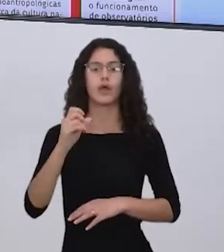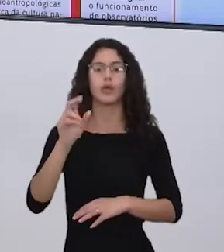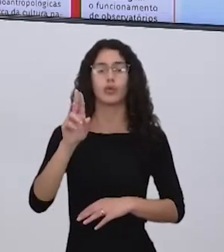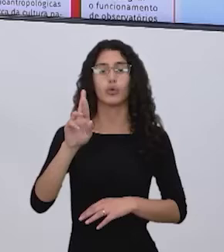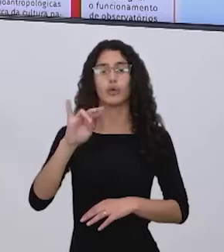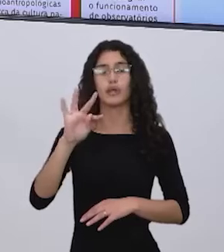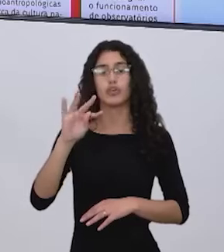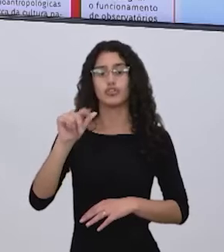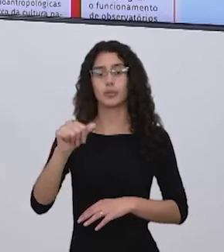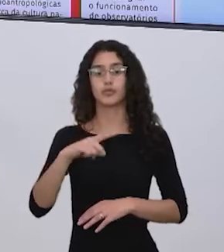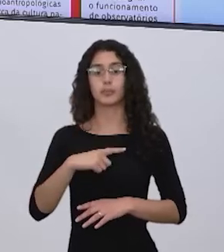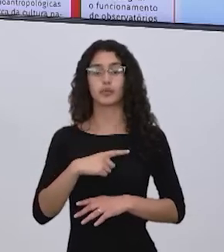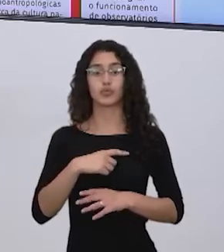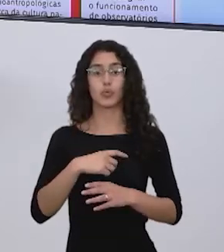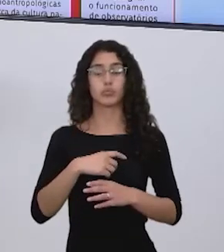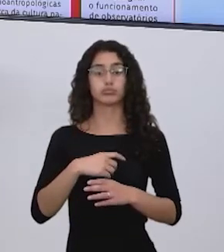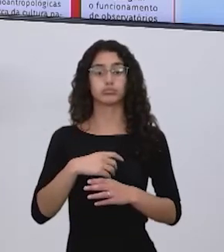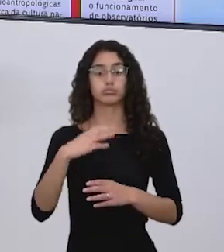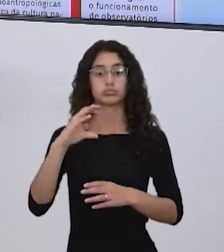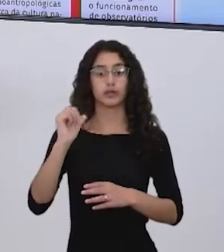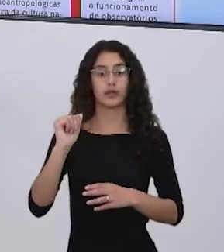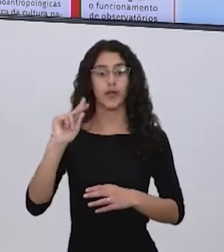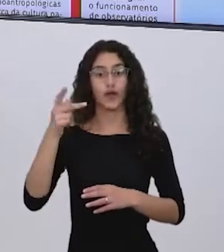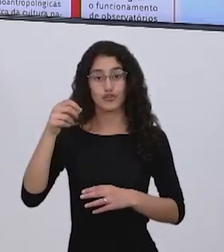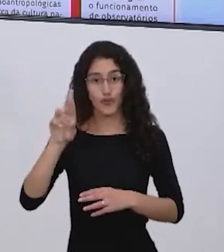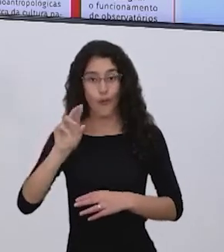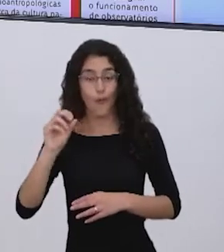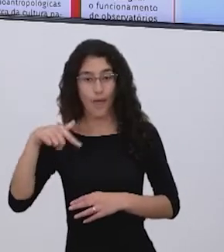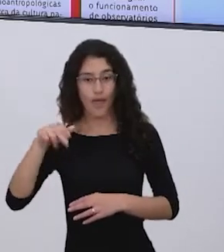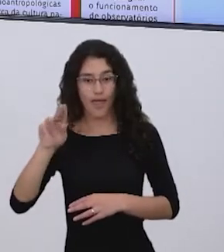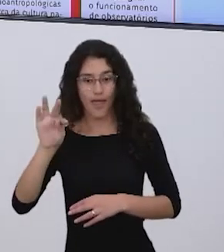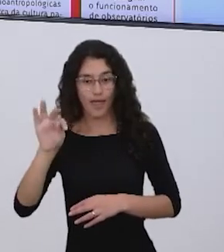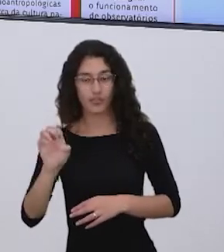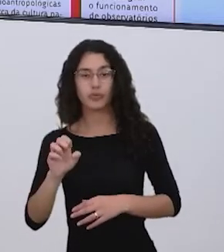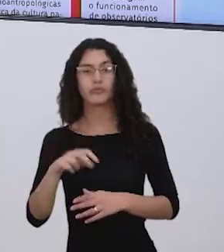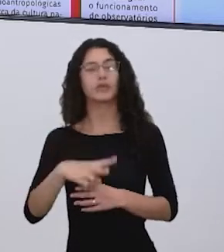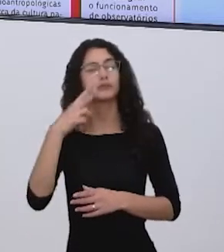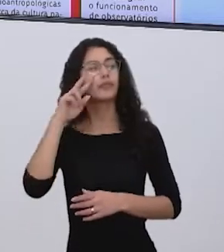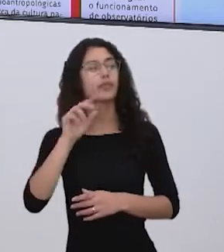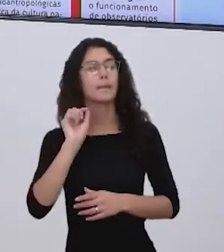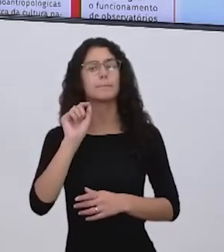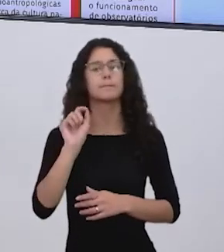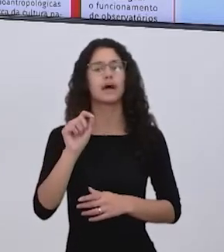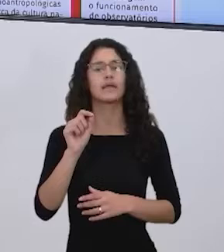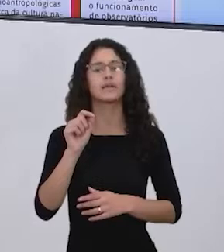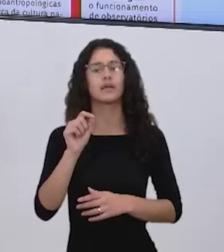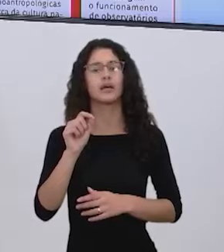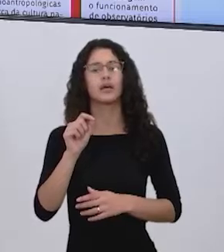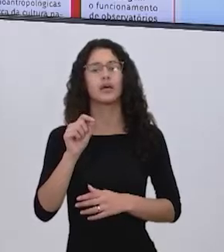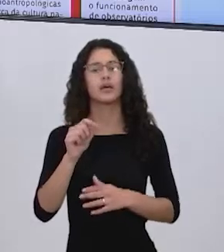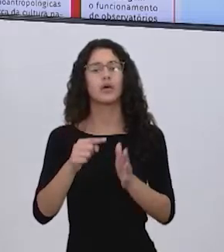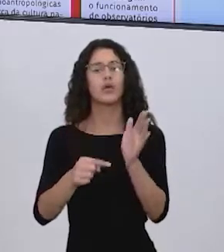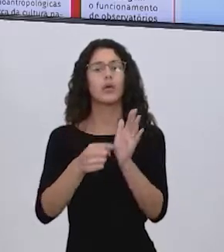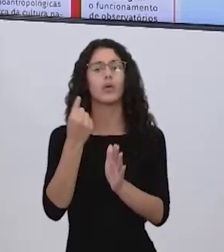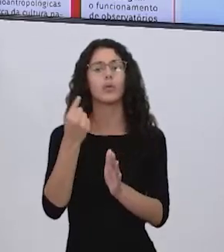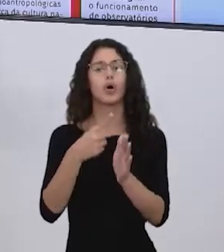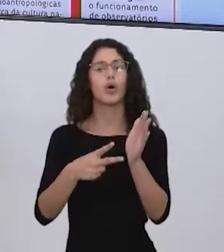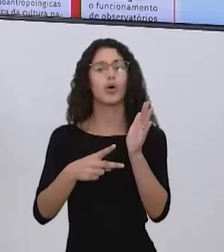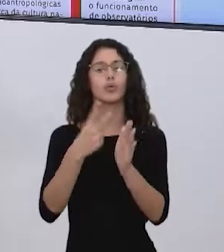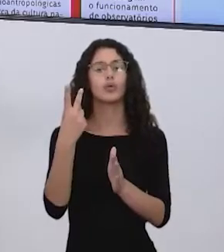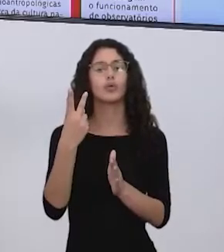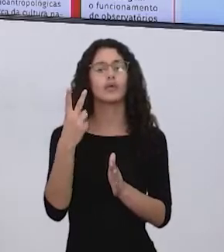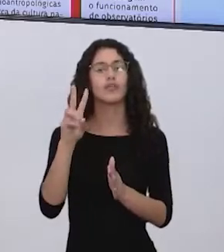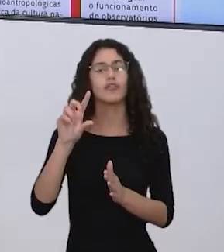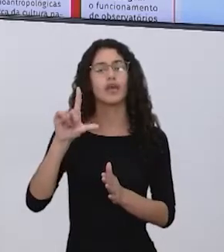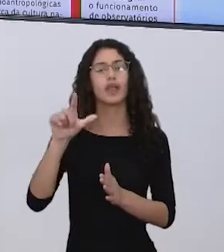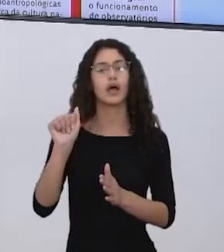Curitiba, fui pedir um dogão, que eu sou essa pessoa, e aí eu cheguei, o cara olhou pra mim e falou, mas é com uma vina ou duas? Eu falei, moço, o que é